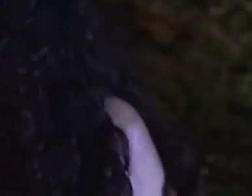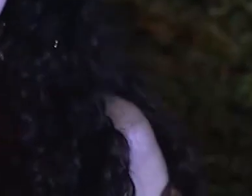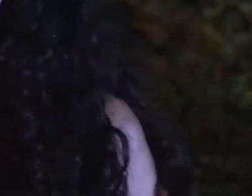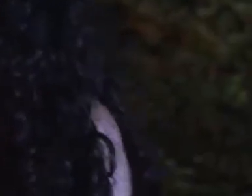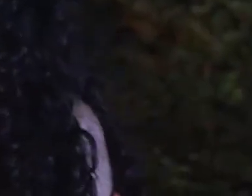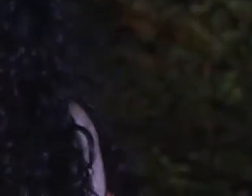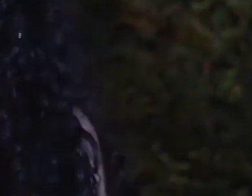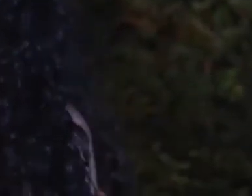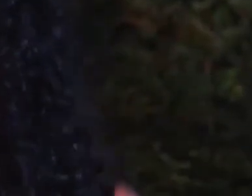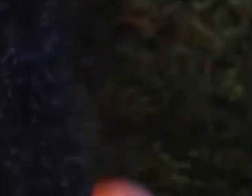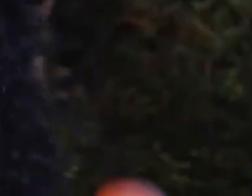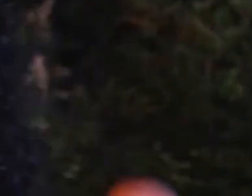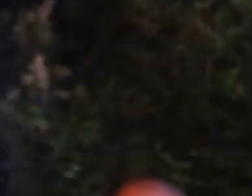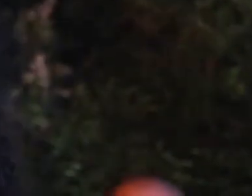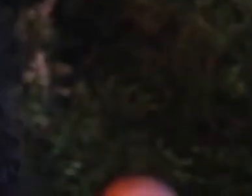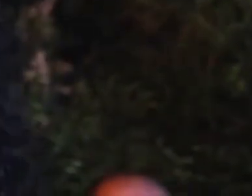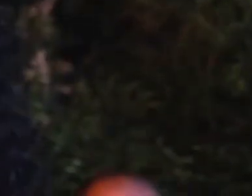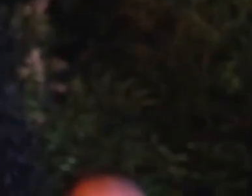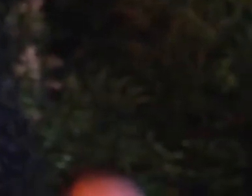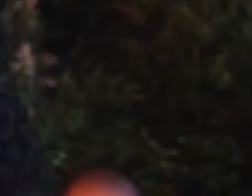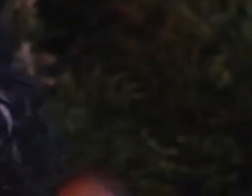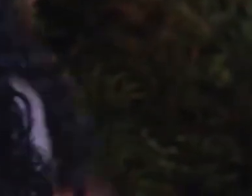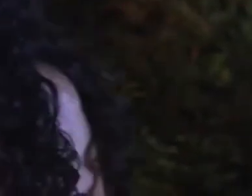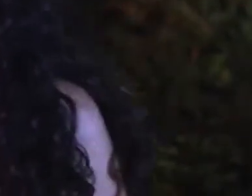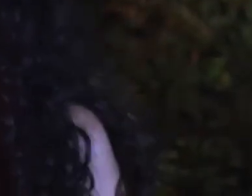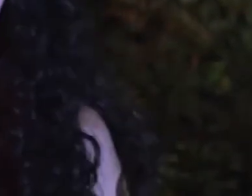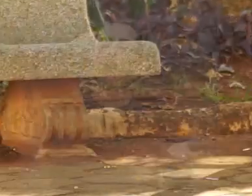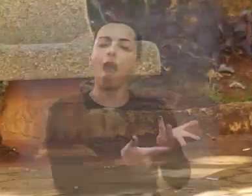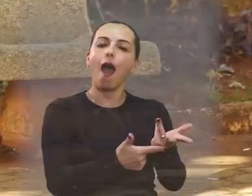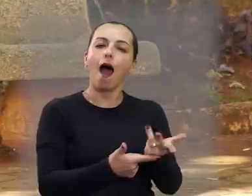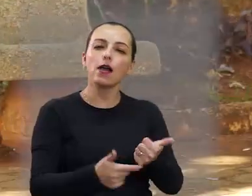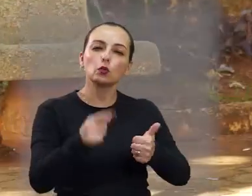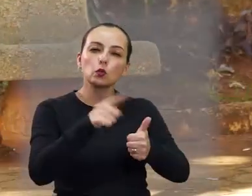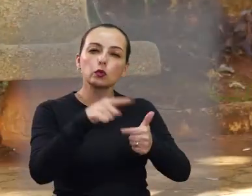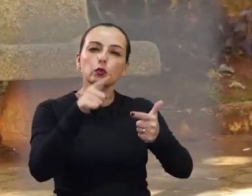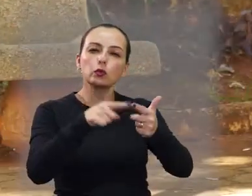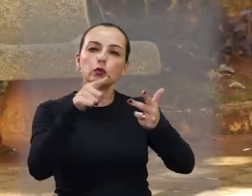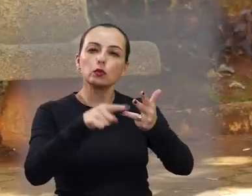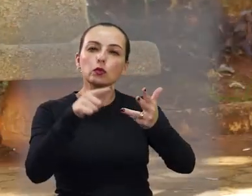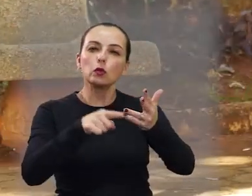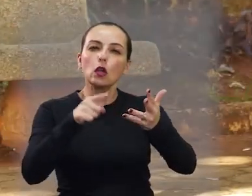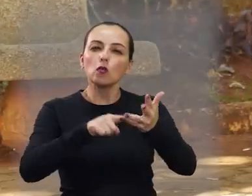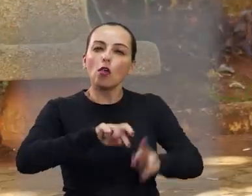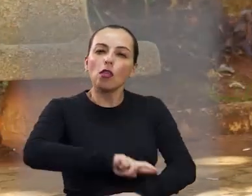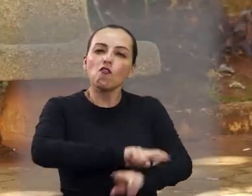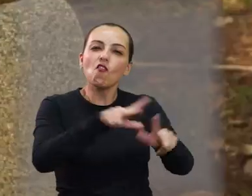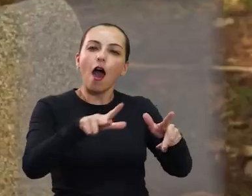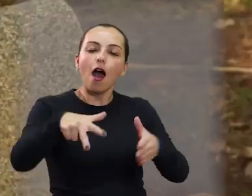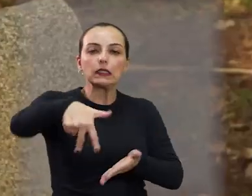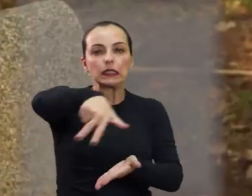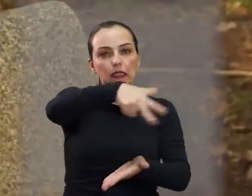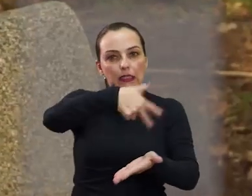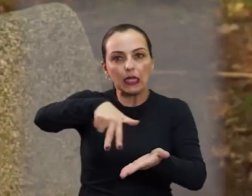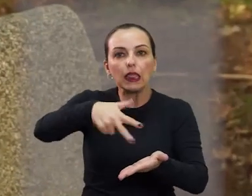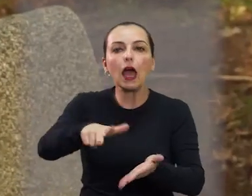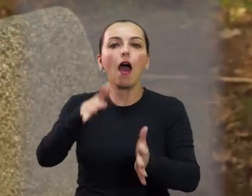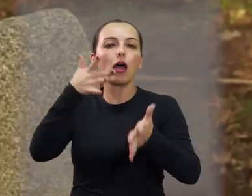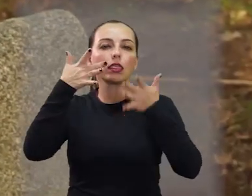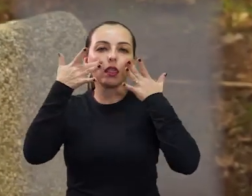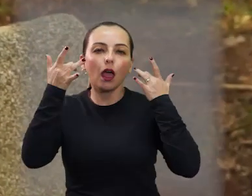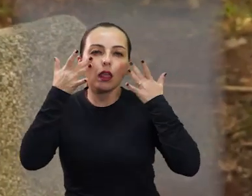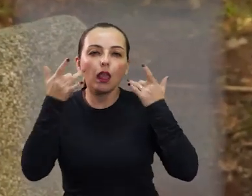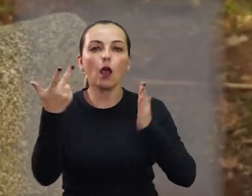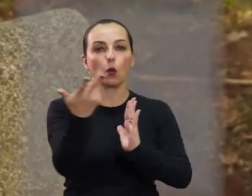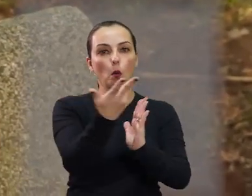bater ligeiro, assim eu vou me apaixonar. Acho que eu experienciei, né, a arte, então, de